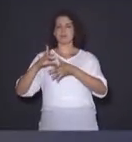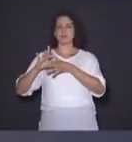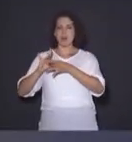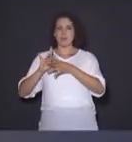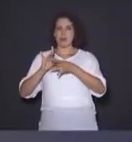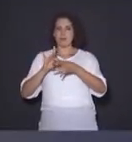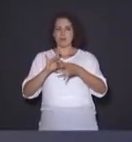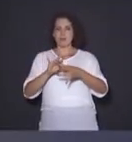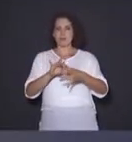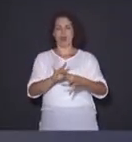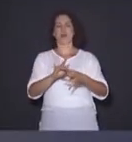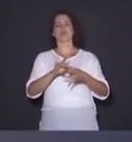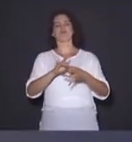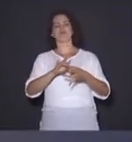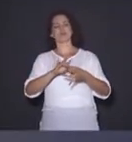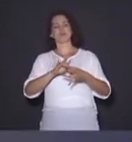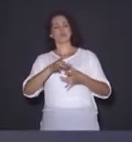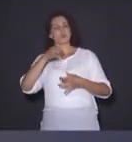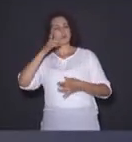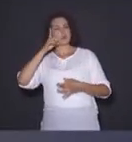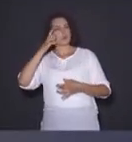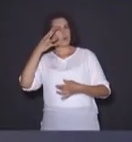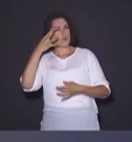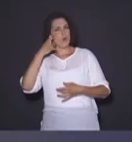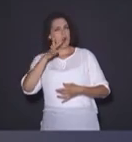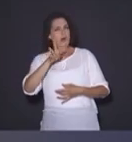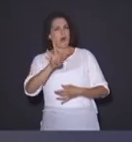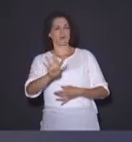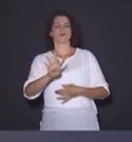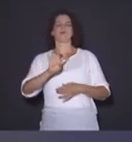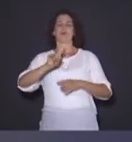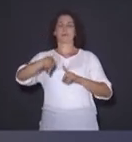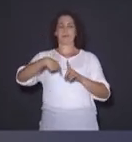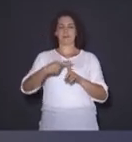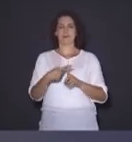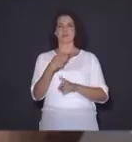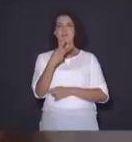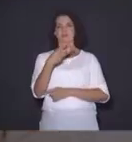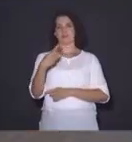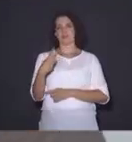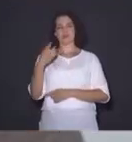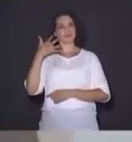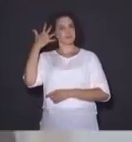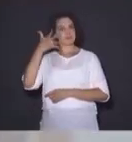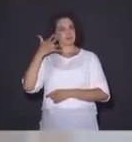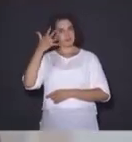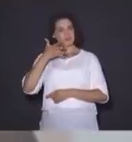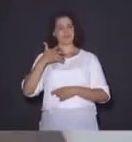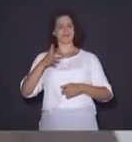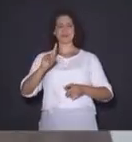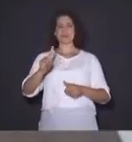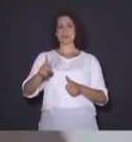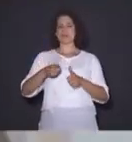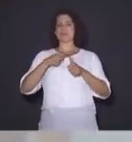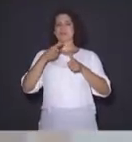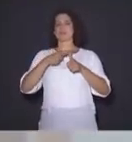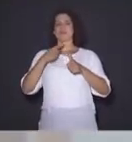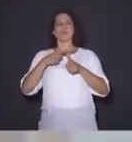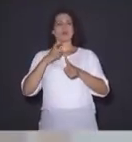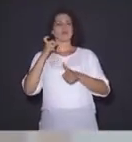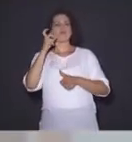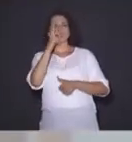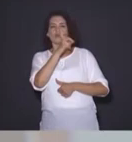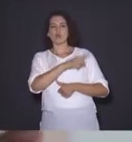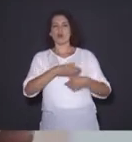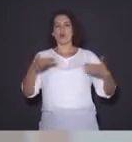ao longo desses dias em todas as outras 31 de conferências o primeiro desafio que a gente tem fundamental no contemporâneo